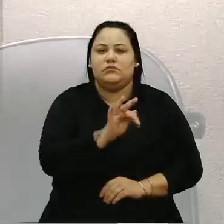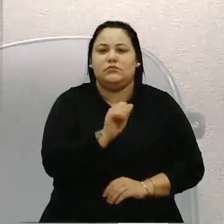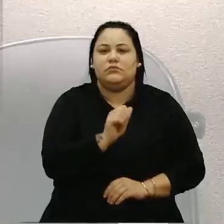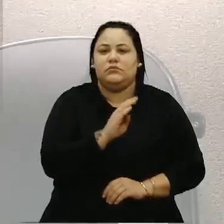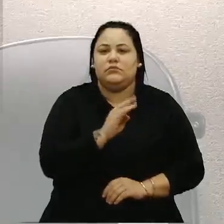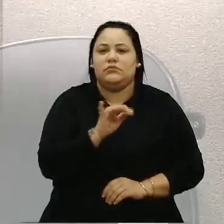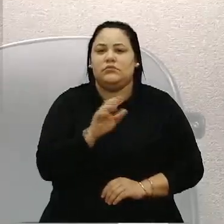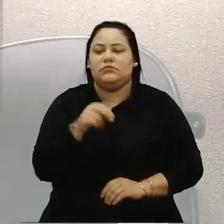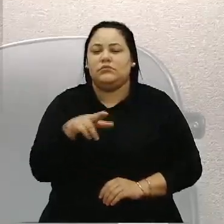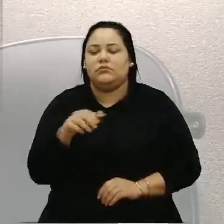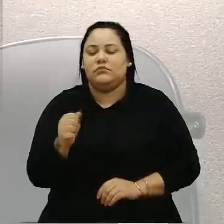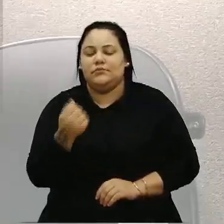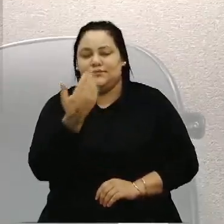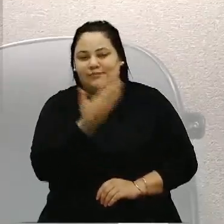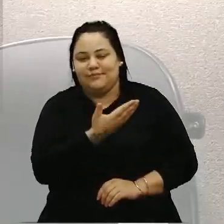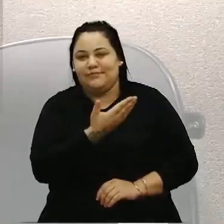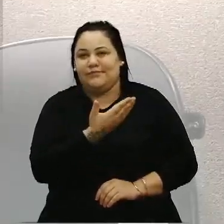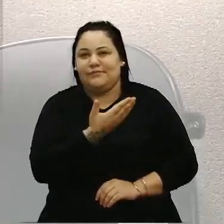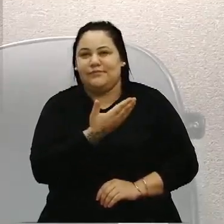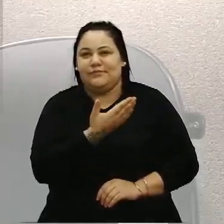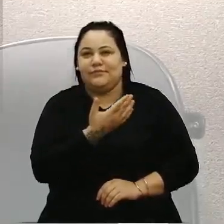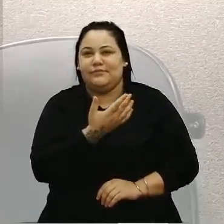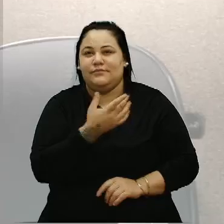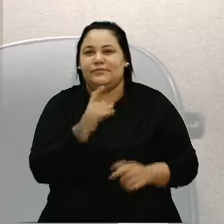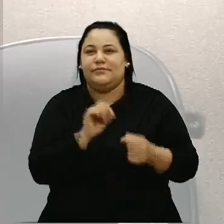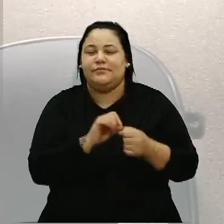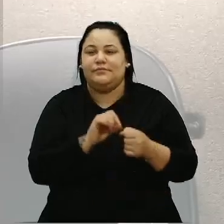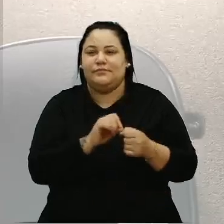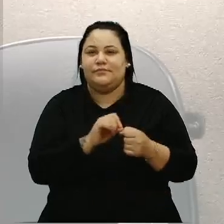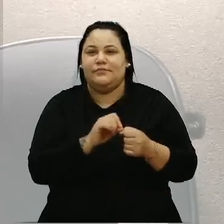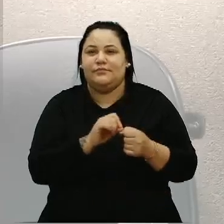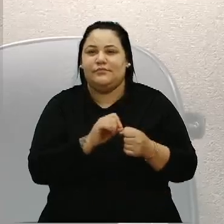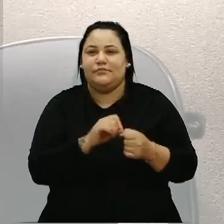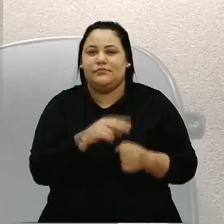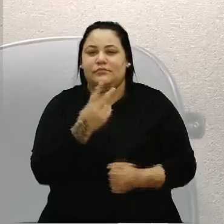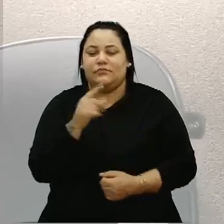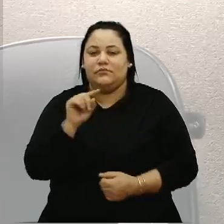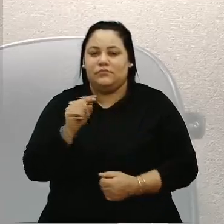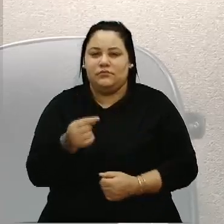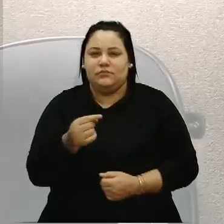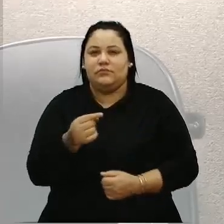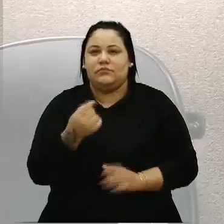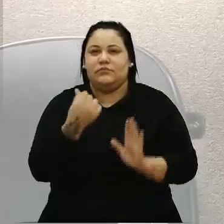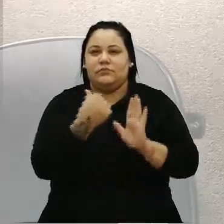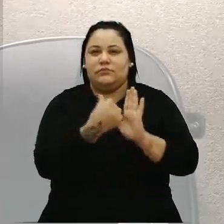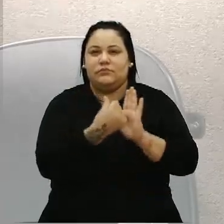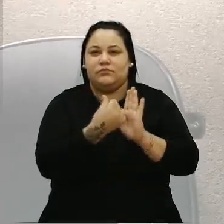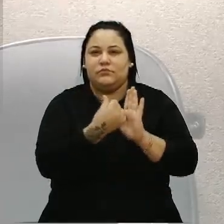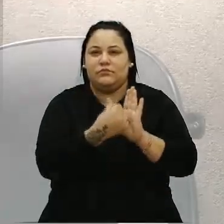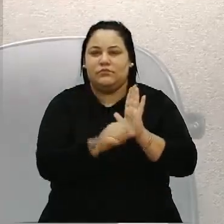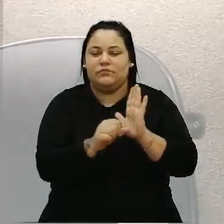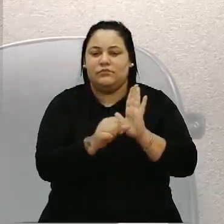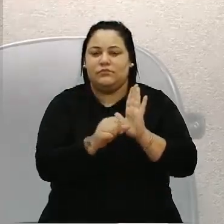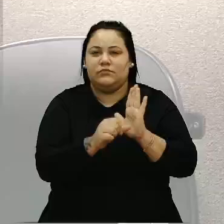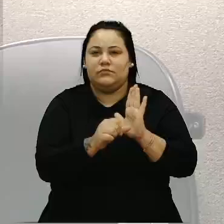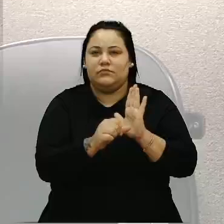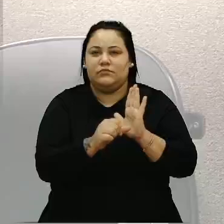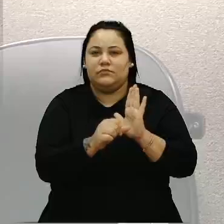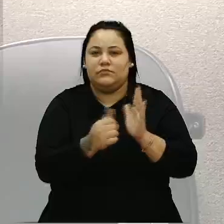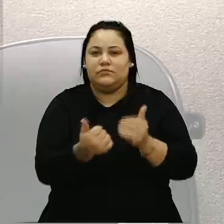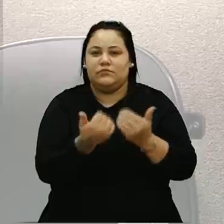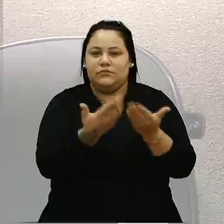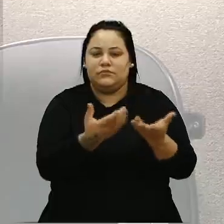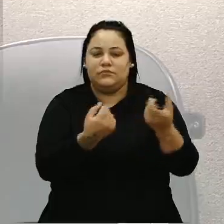por ter confeccionado 2.000 adesivos para entrega nos